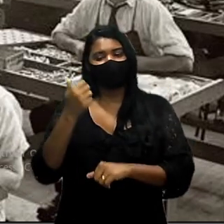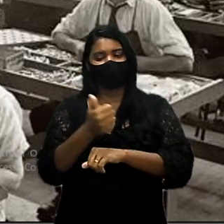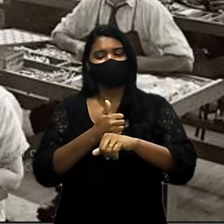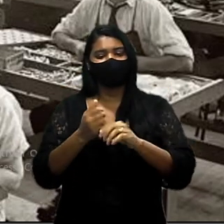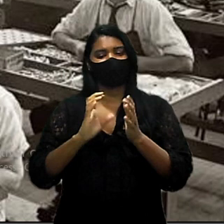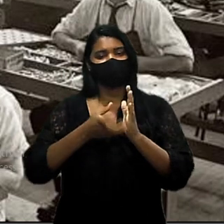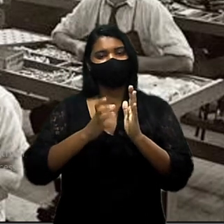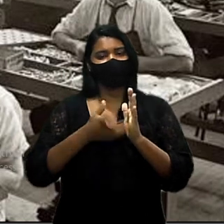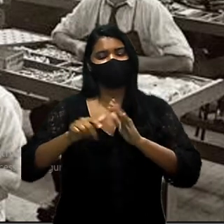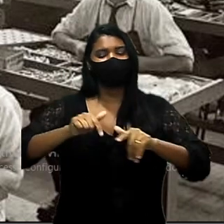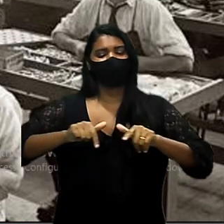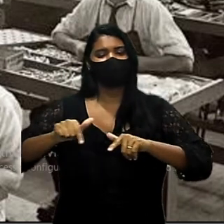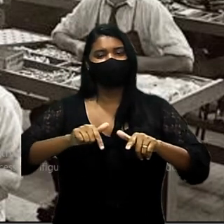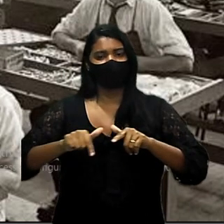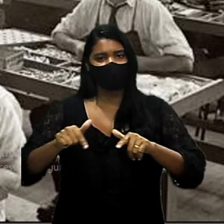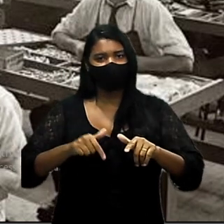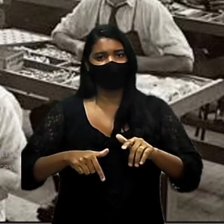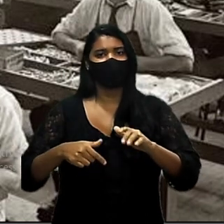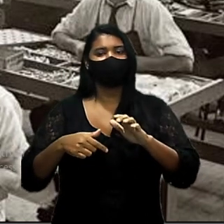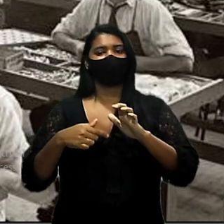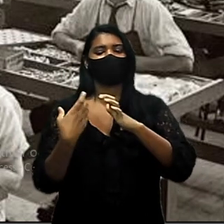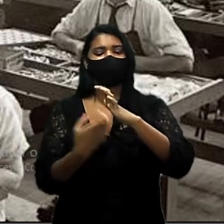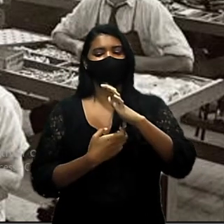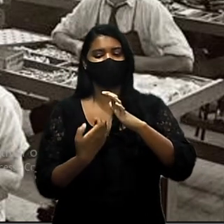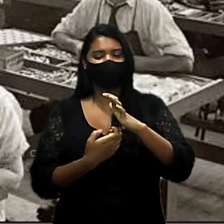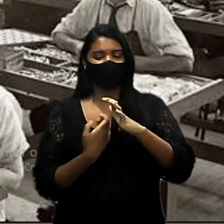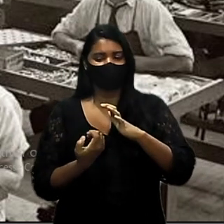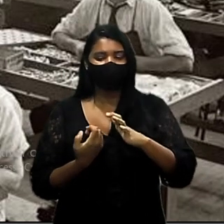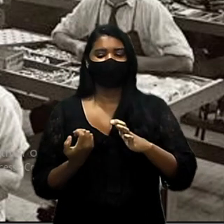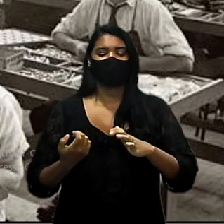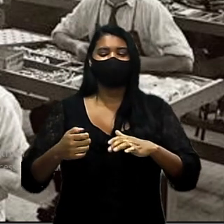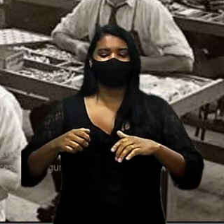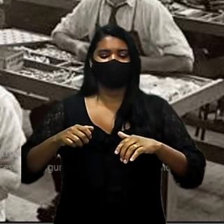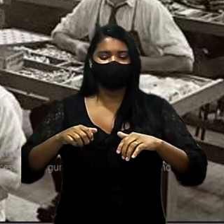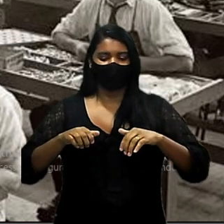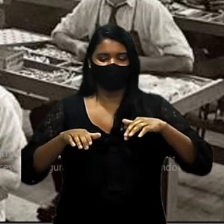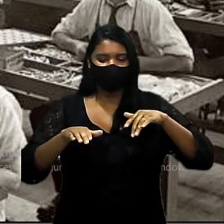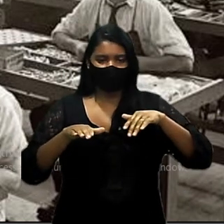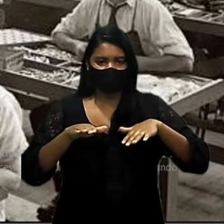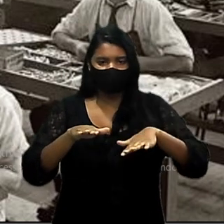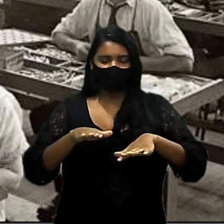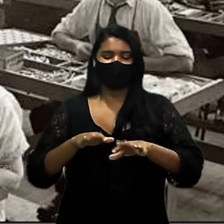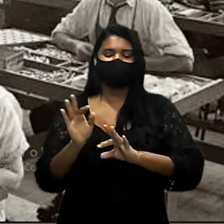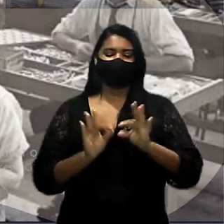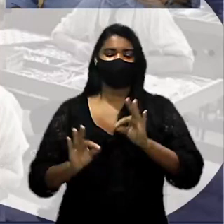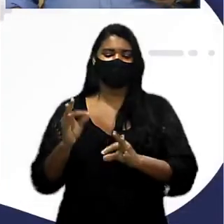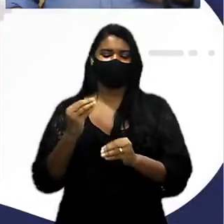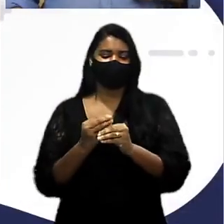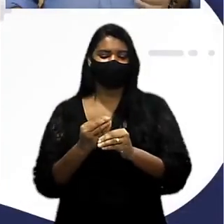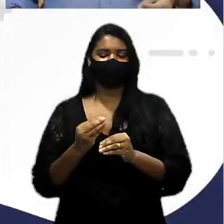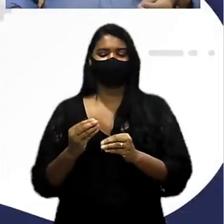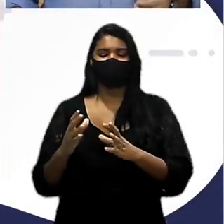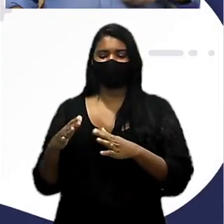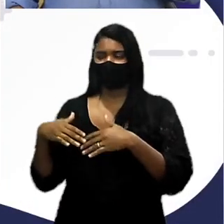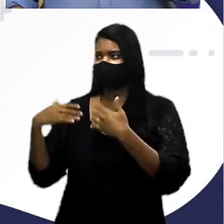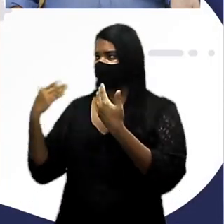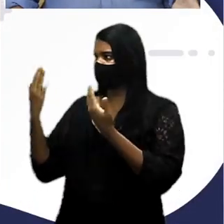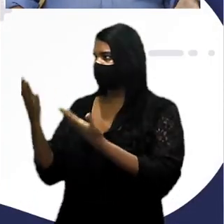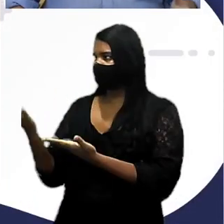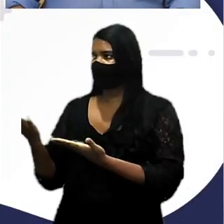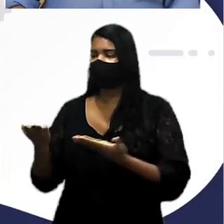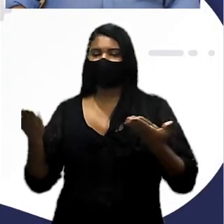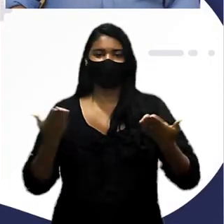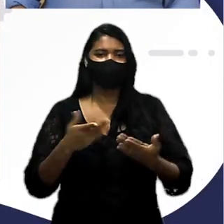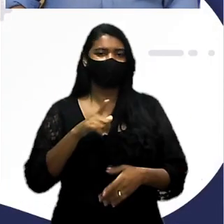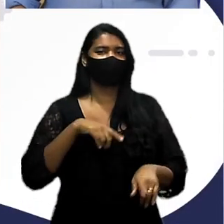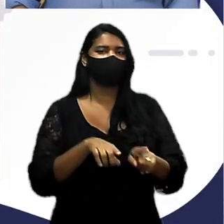atividades repetitivas, que desenvolvem atividades eminentemente manuais e fáceis de serem automatizadas, a gente